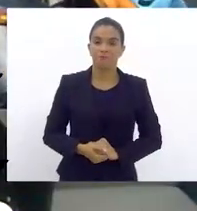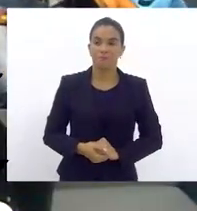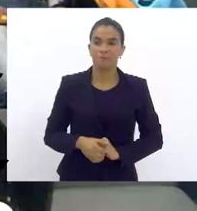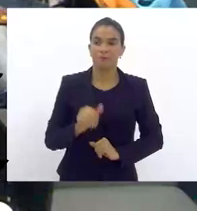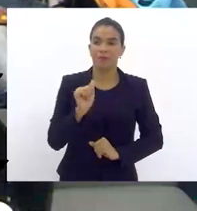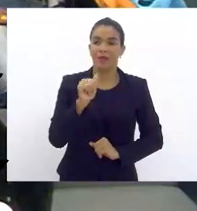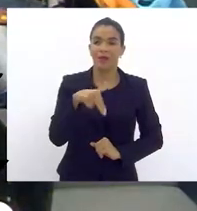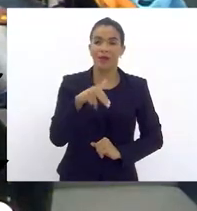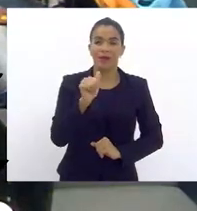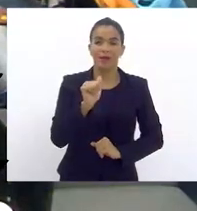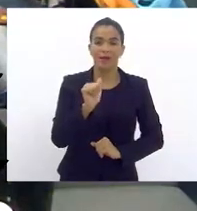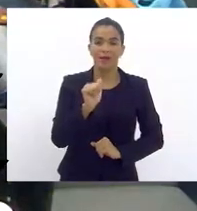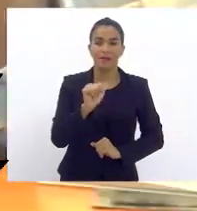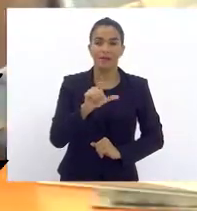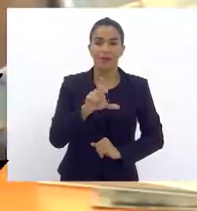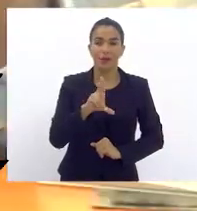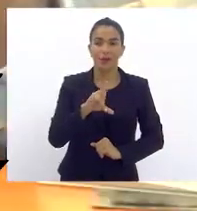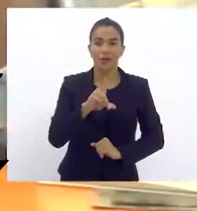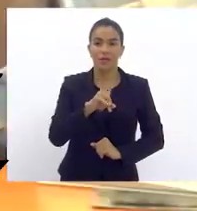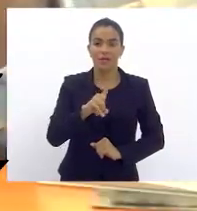Ana Luiza balanceano